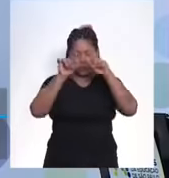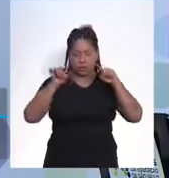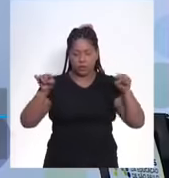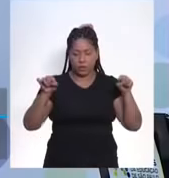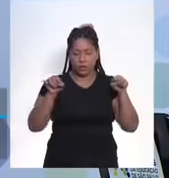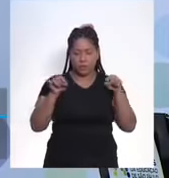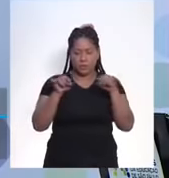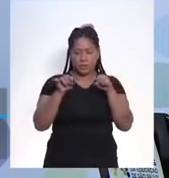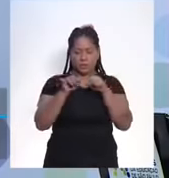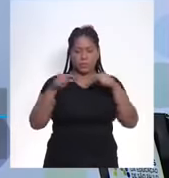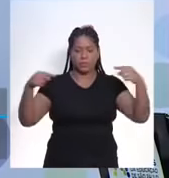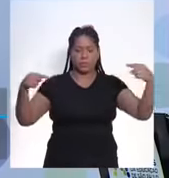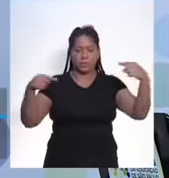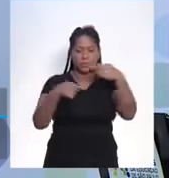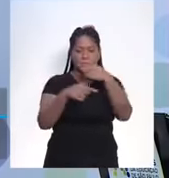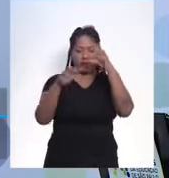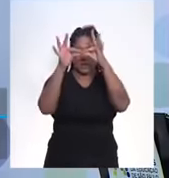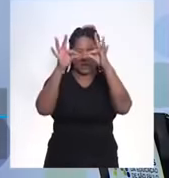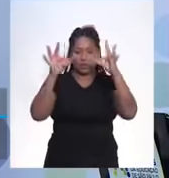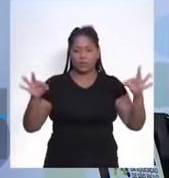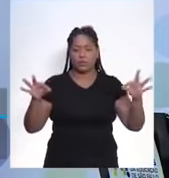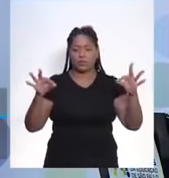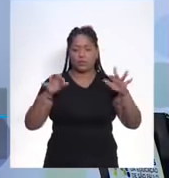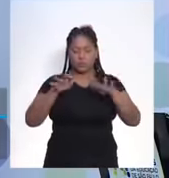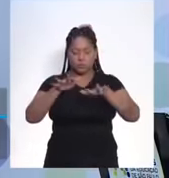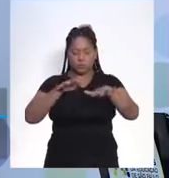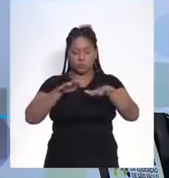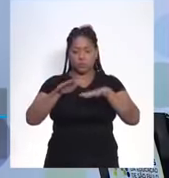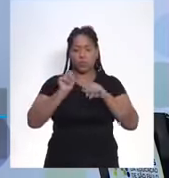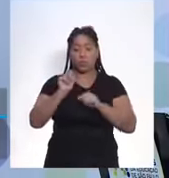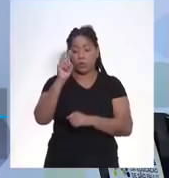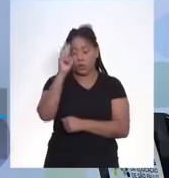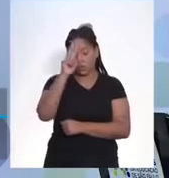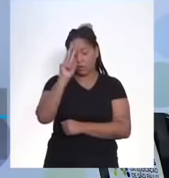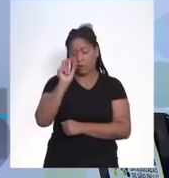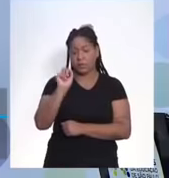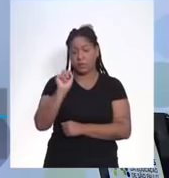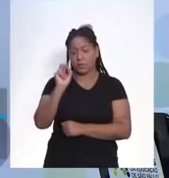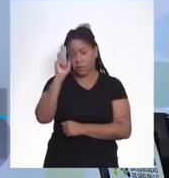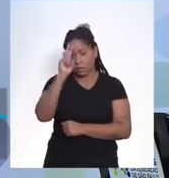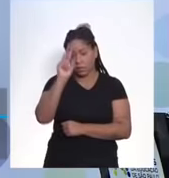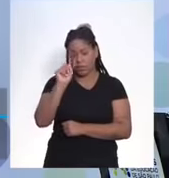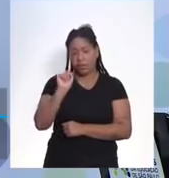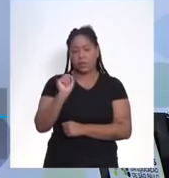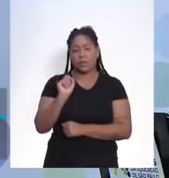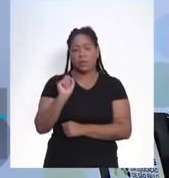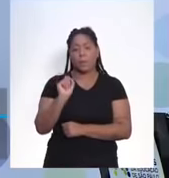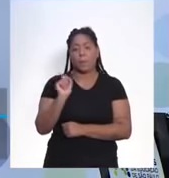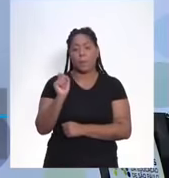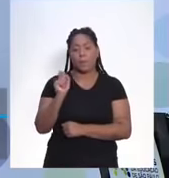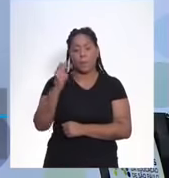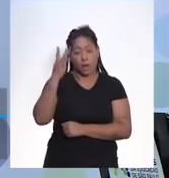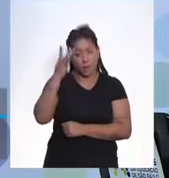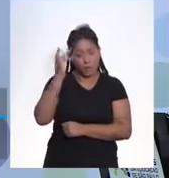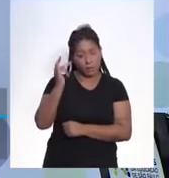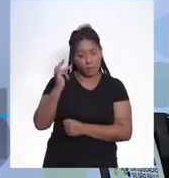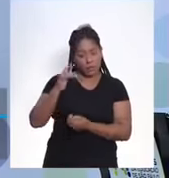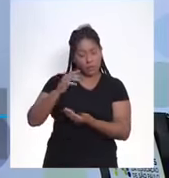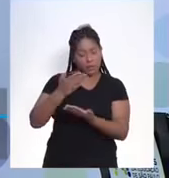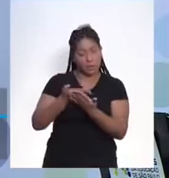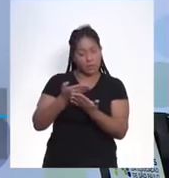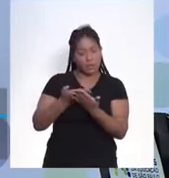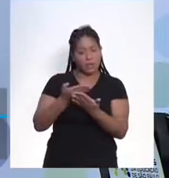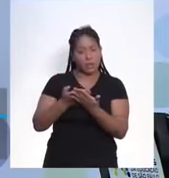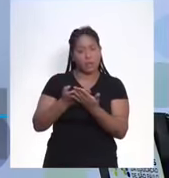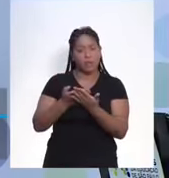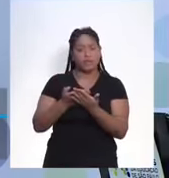ele se movimentando que que eu quero aí o elenco e principalmente para a próxima aula amanhã para próxima aula amanhã tem